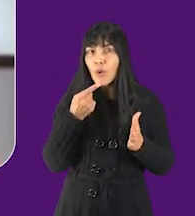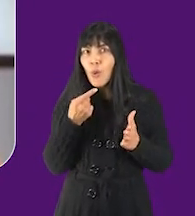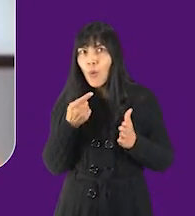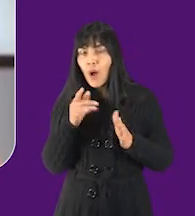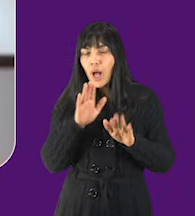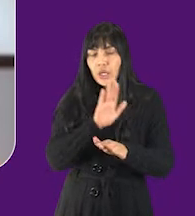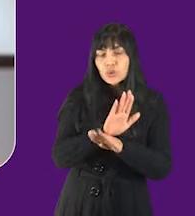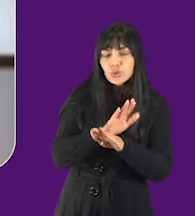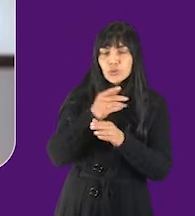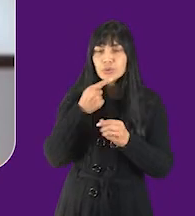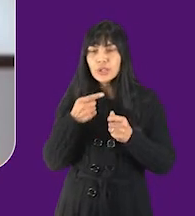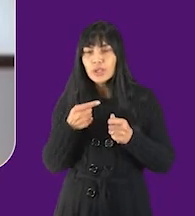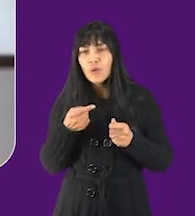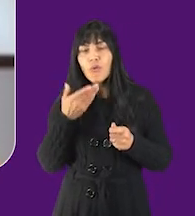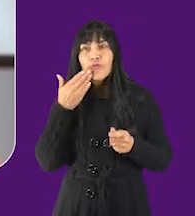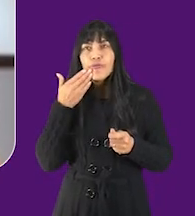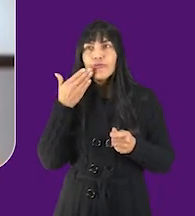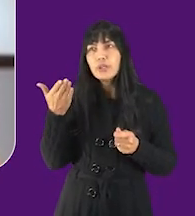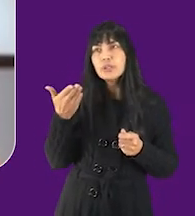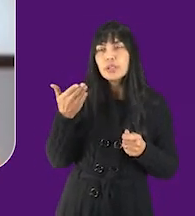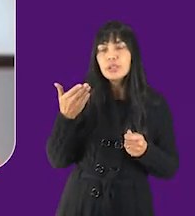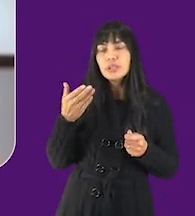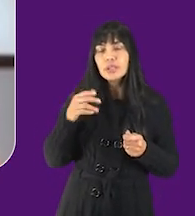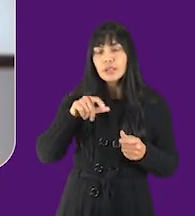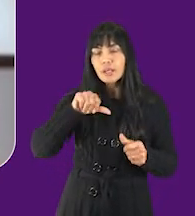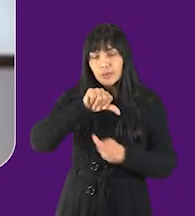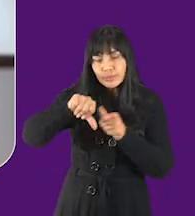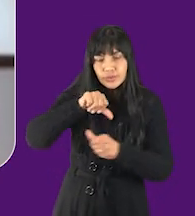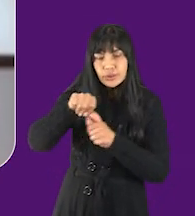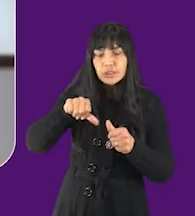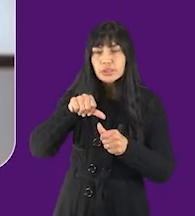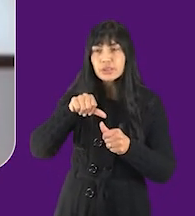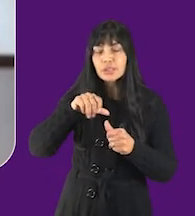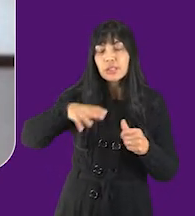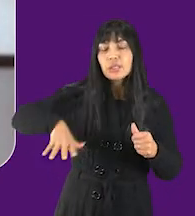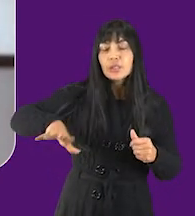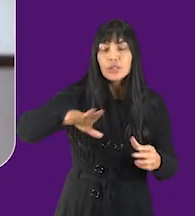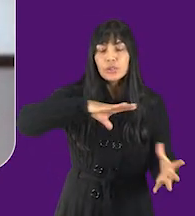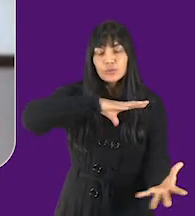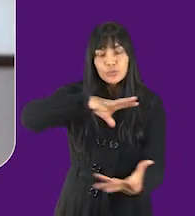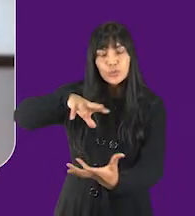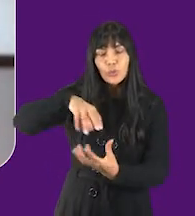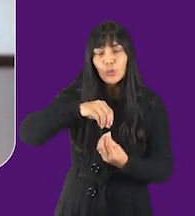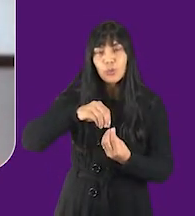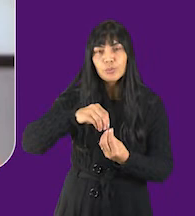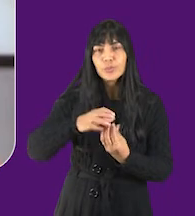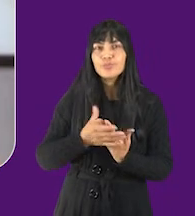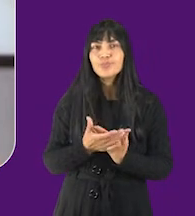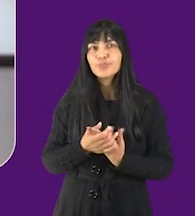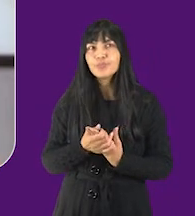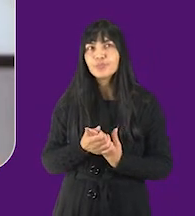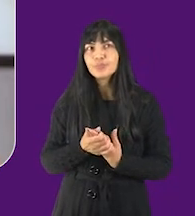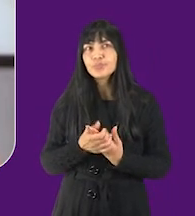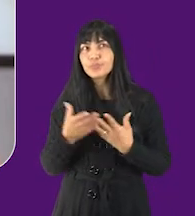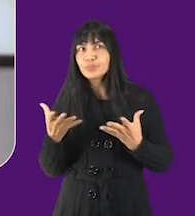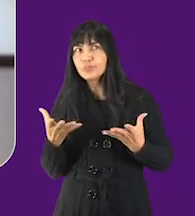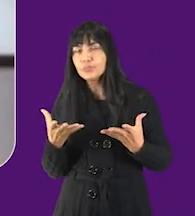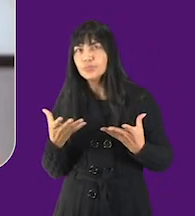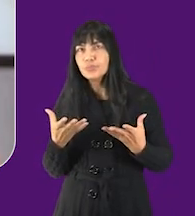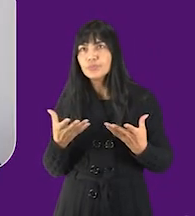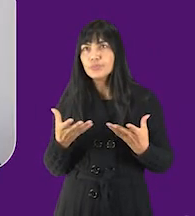ou facilita ou impacta nessa expansão dos projetos também de maneira global, né? Seja numa